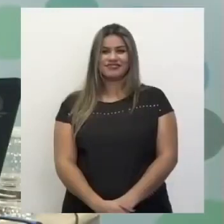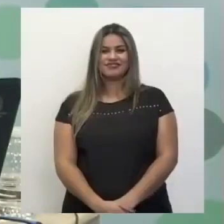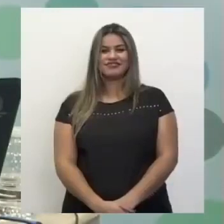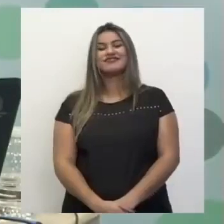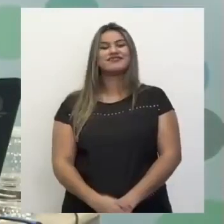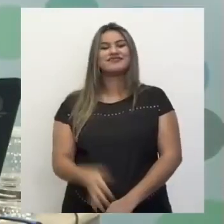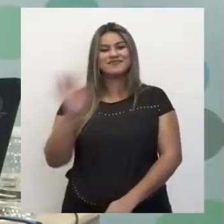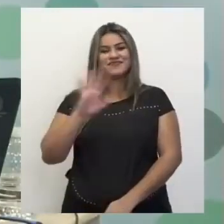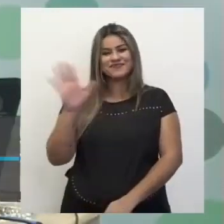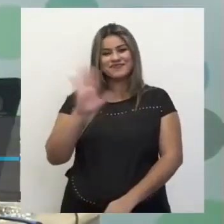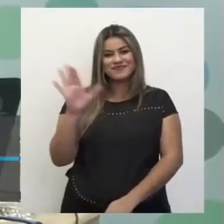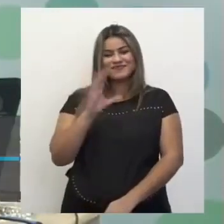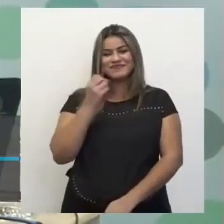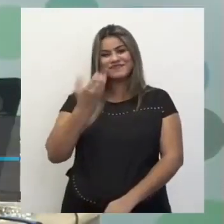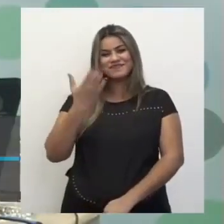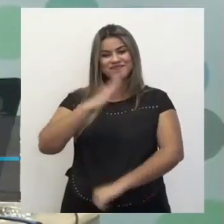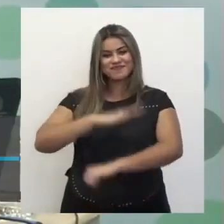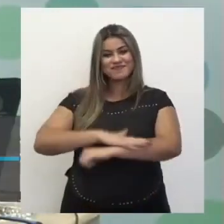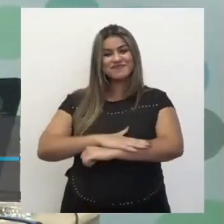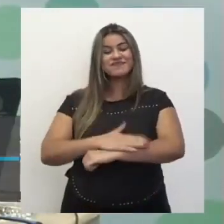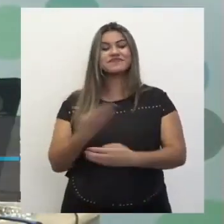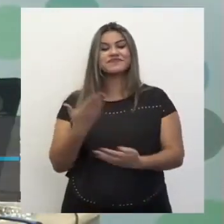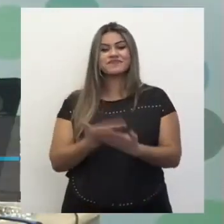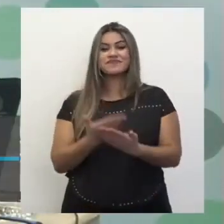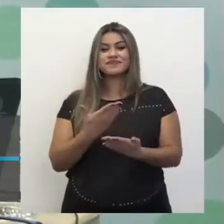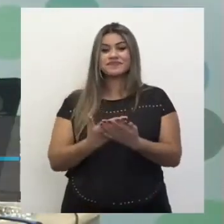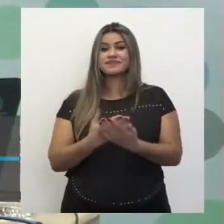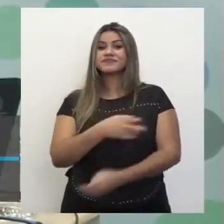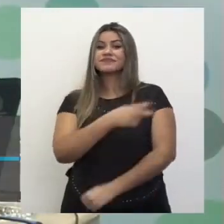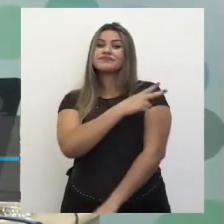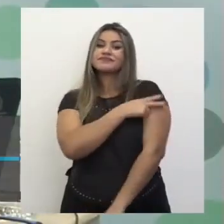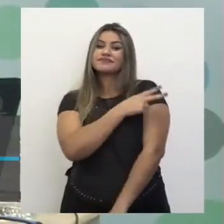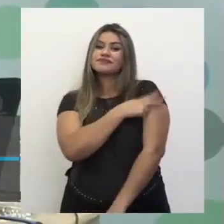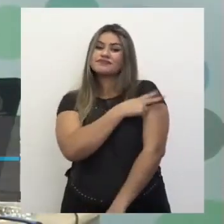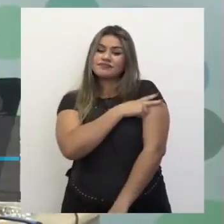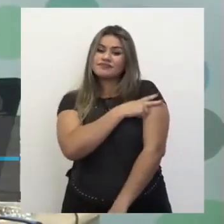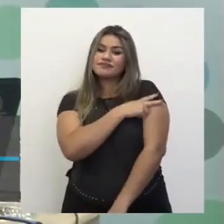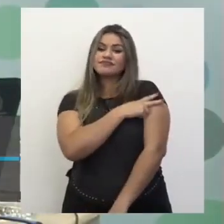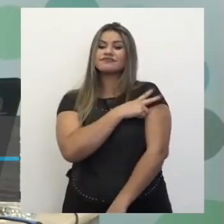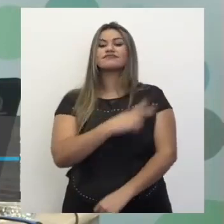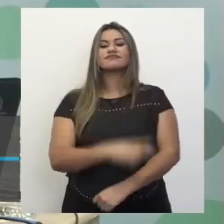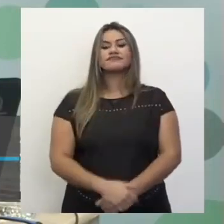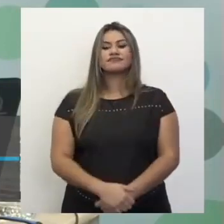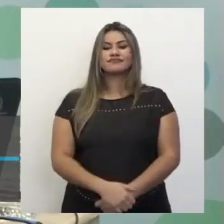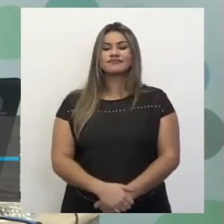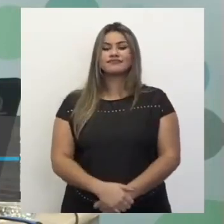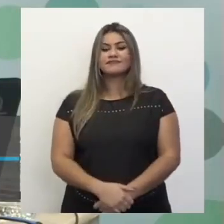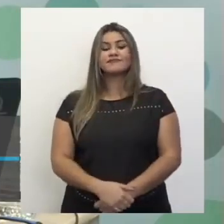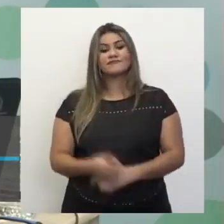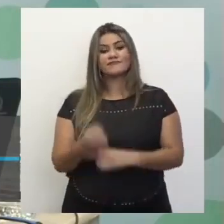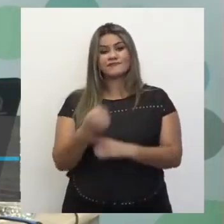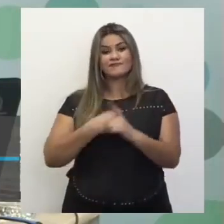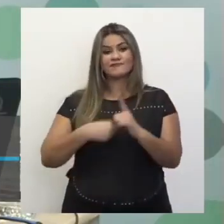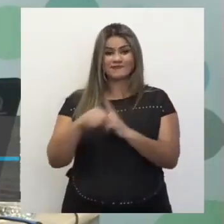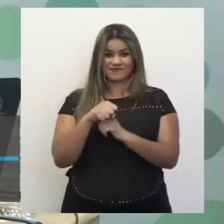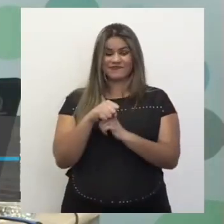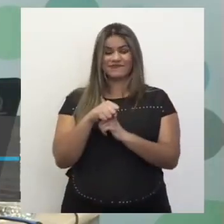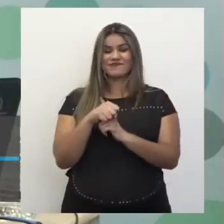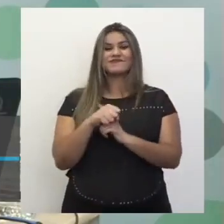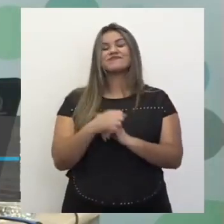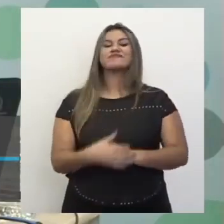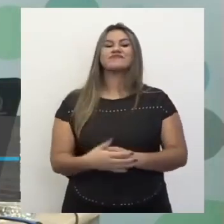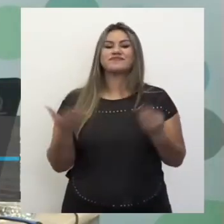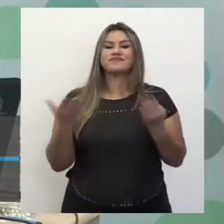Olá, alunos, boa tarde. Esta é uma aula para a segunda série do ensino médio, uma aula de sociologia, né?